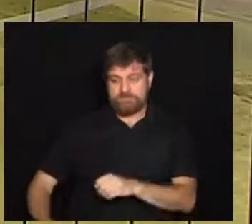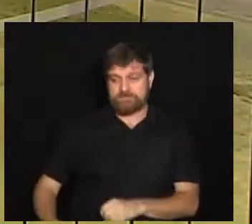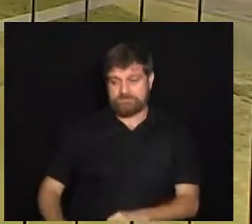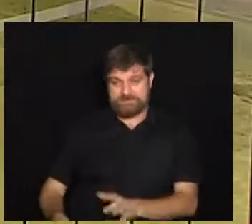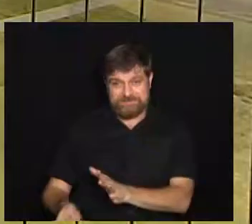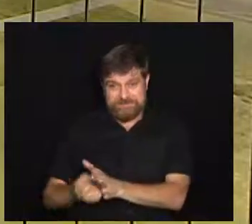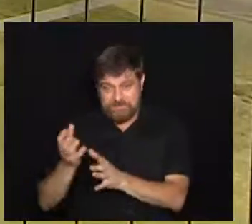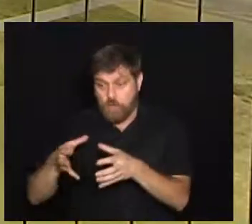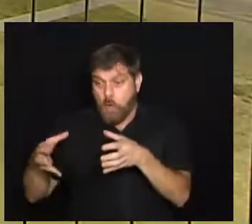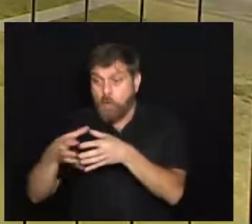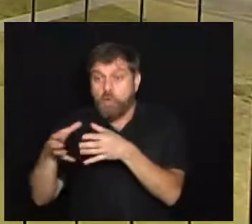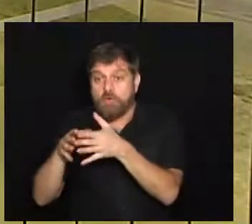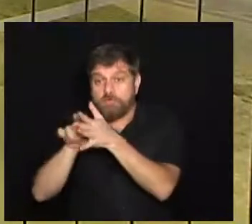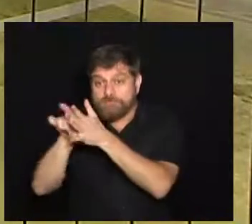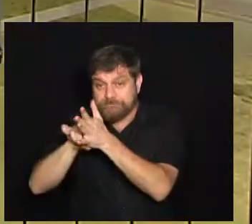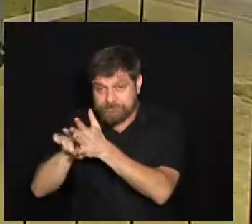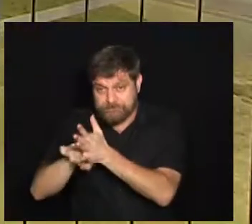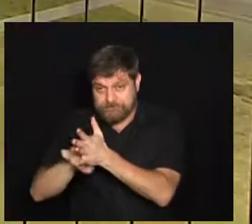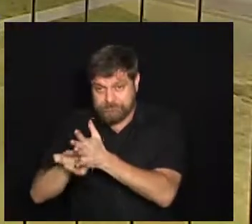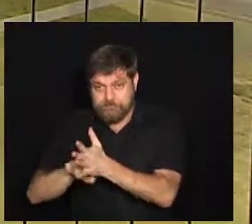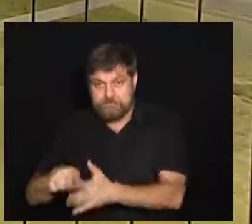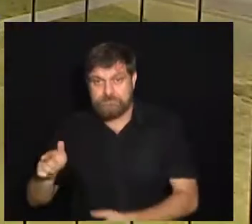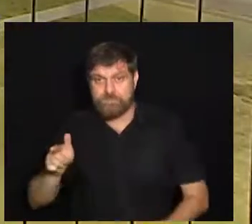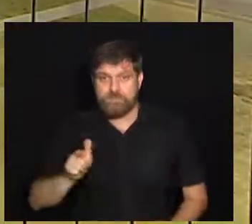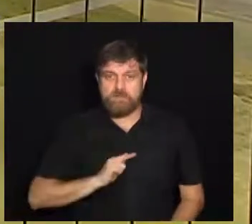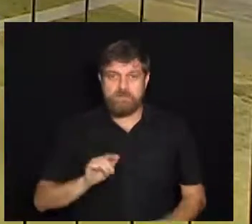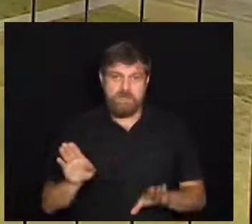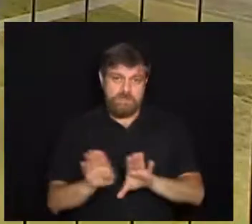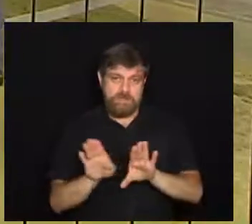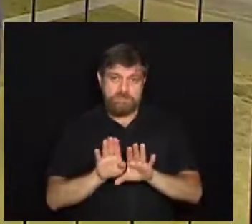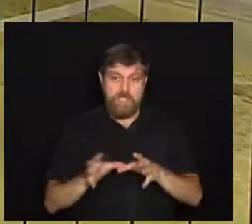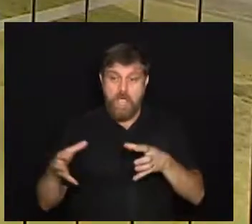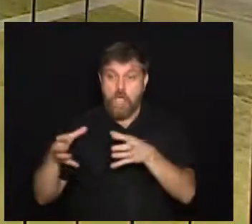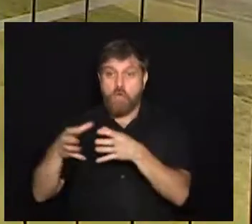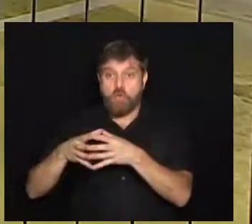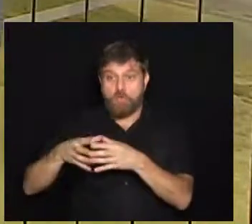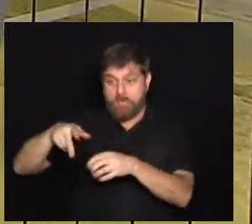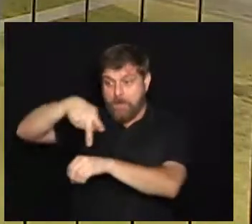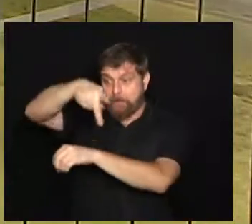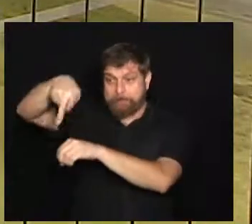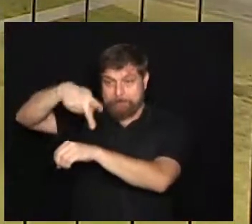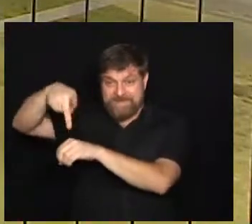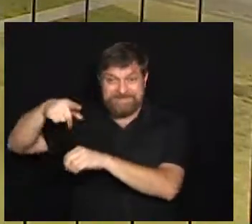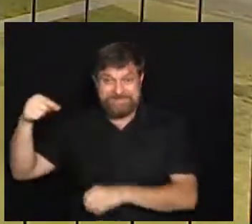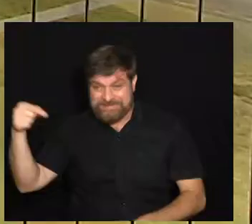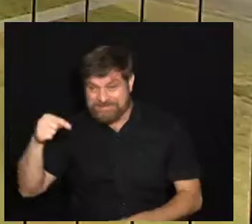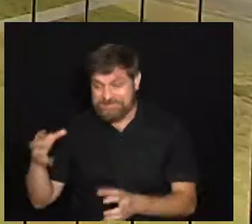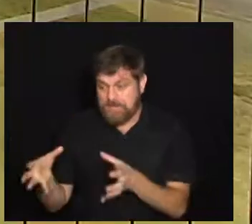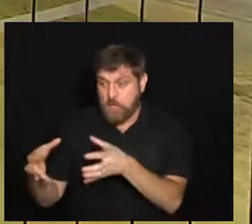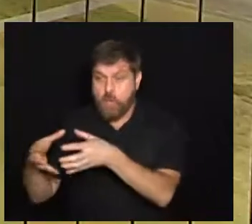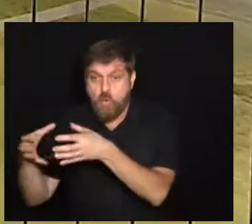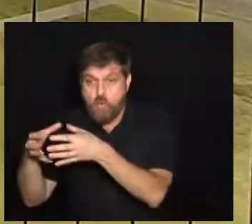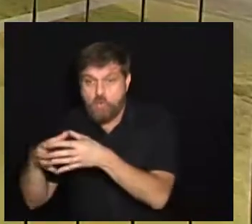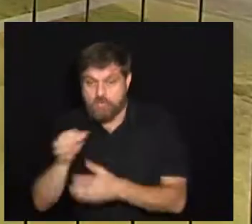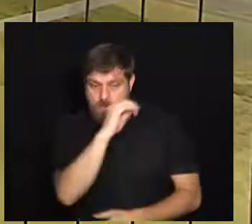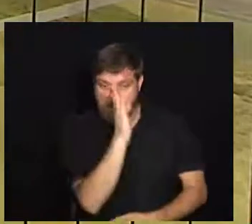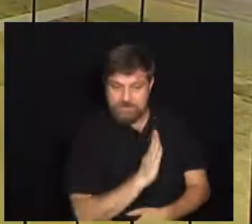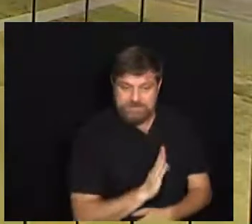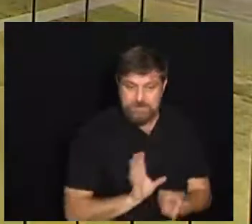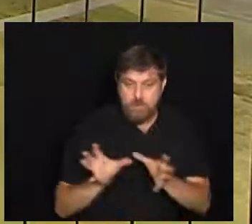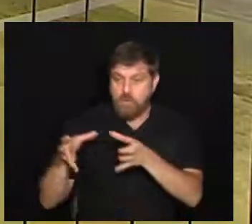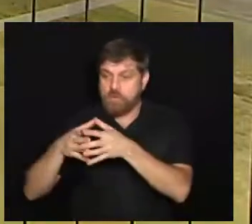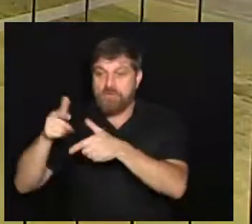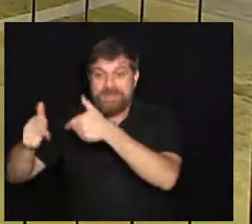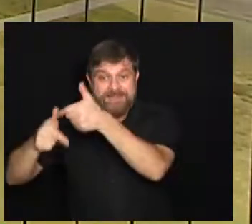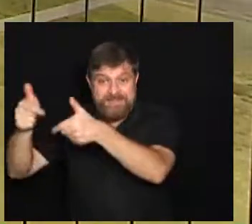países mas se os grupos de pesquisa que às vezes são inclusive é grupos multinacionais às vezes tem que parte de um grupo de pesquisa que tá no brasil uma outra